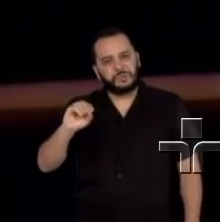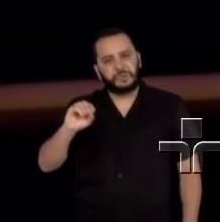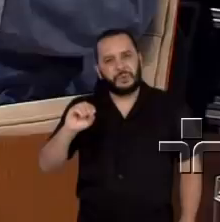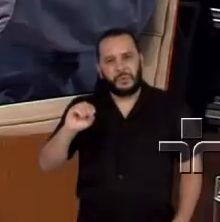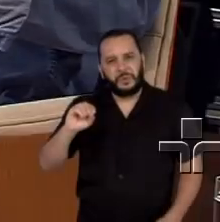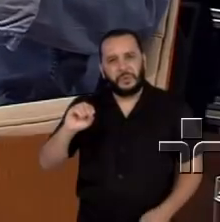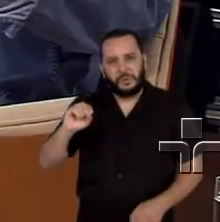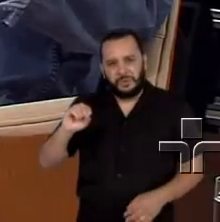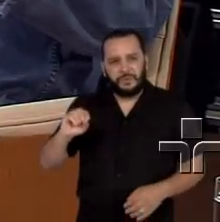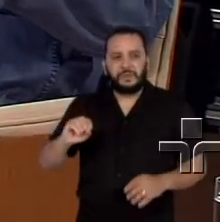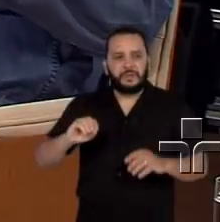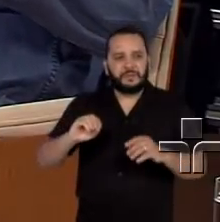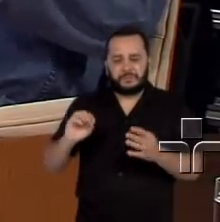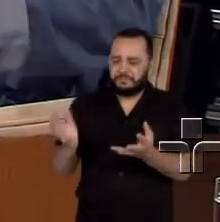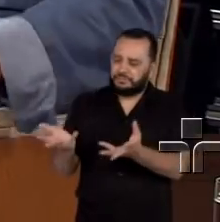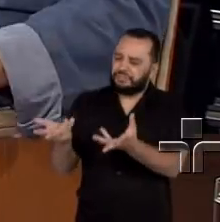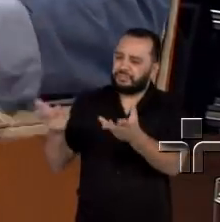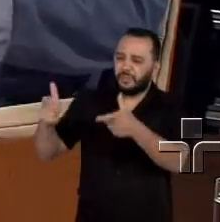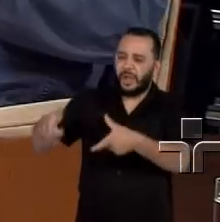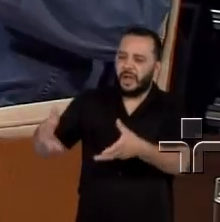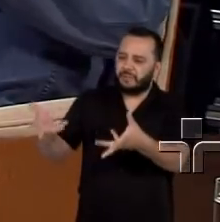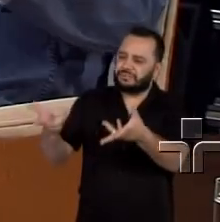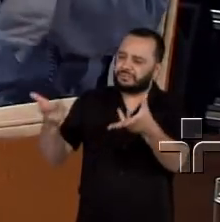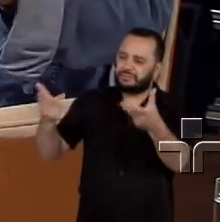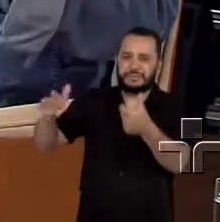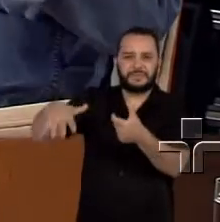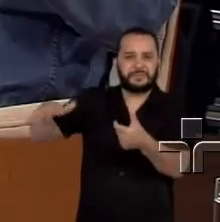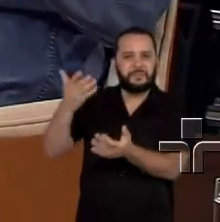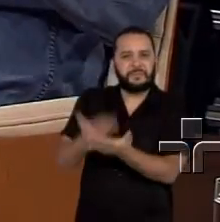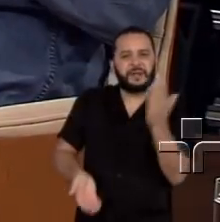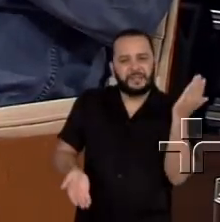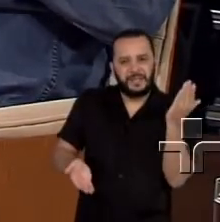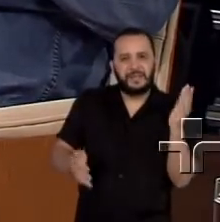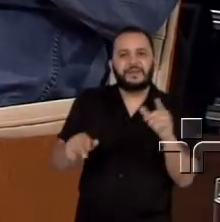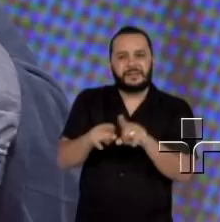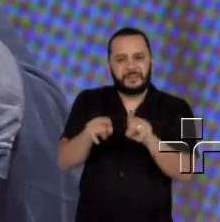E depois da Renascença, toda a contra-reforma